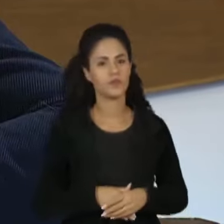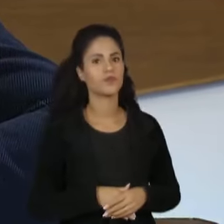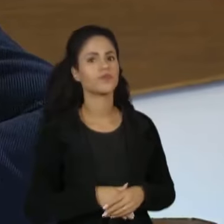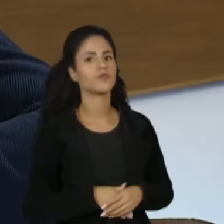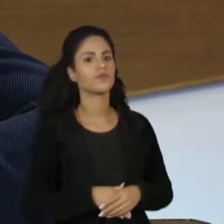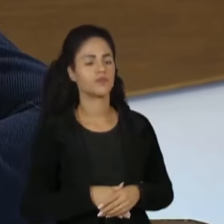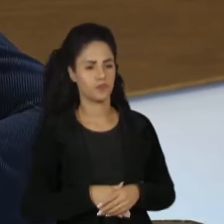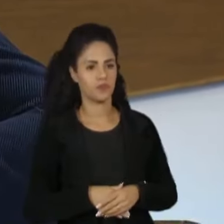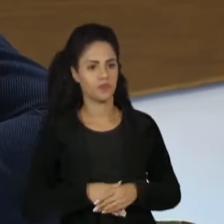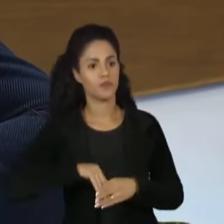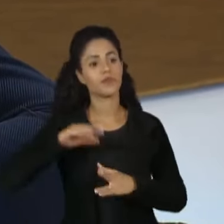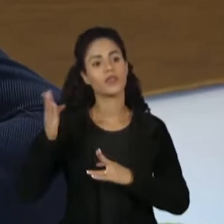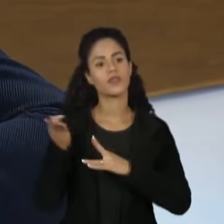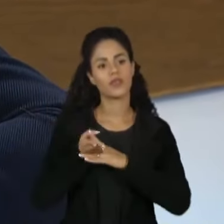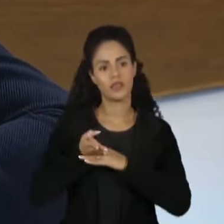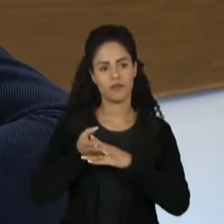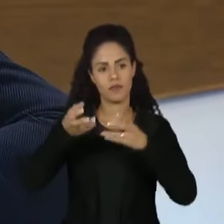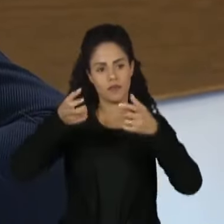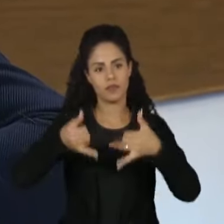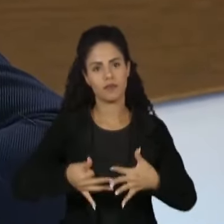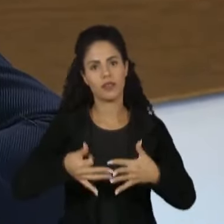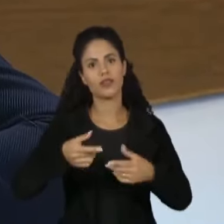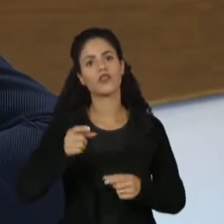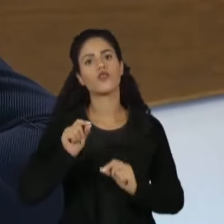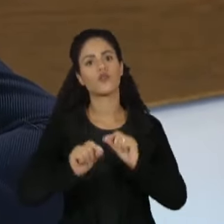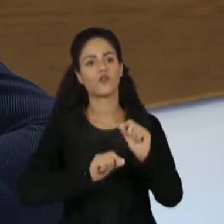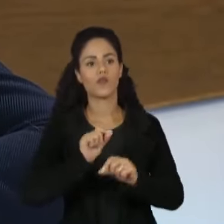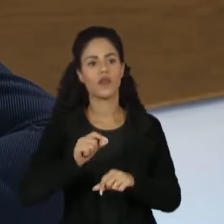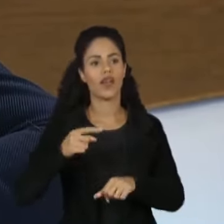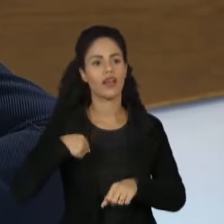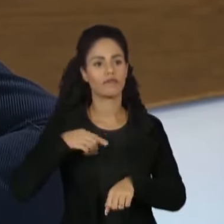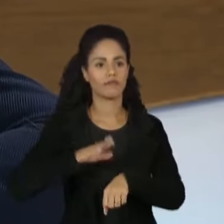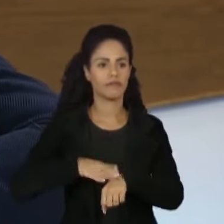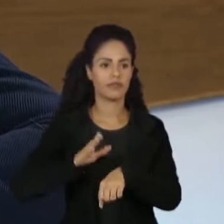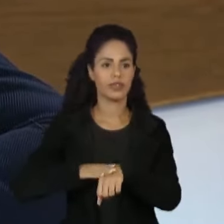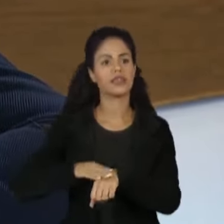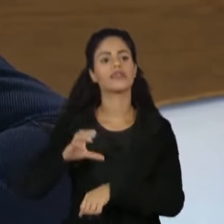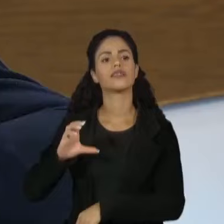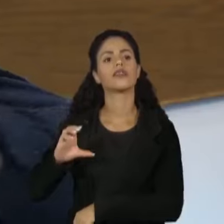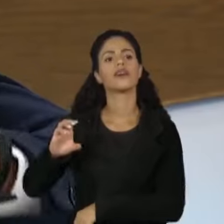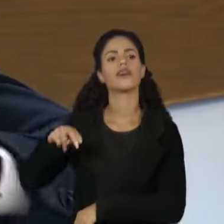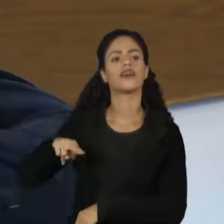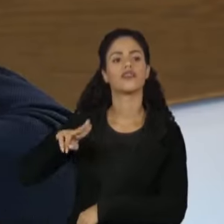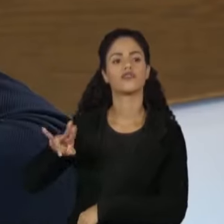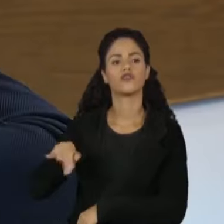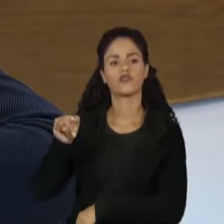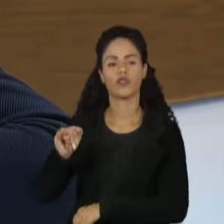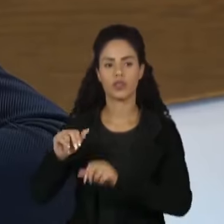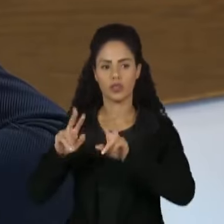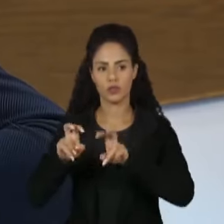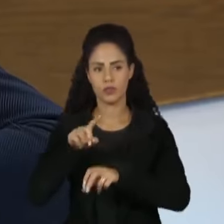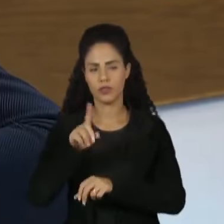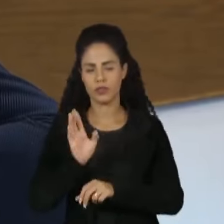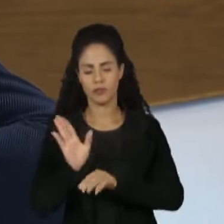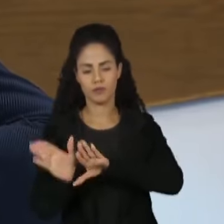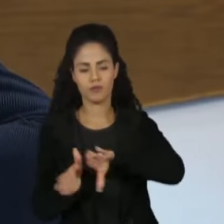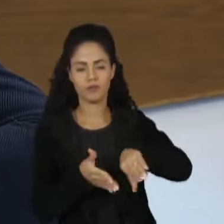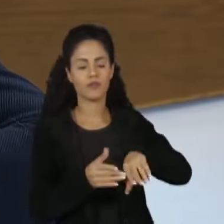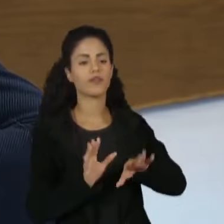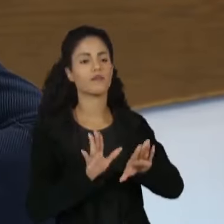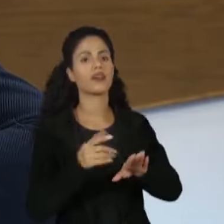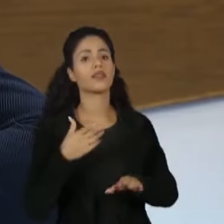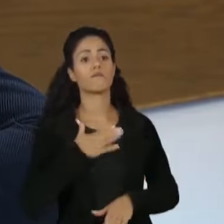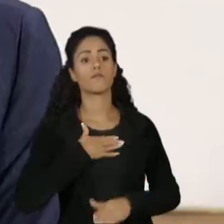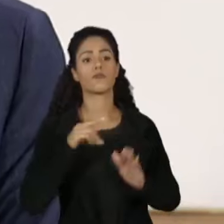Vinícius, o senhor aqui no intervalo, inclusive, estava dizendo, vocês não querem saber o que eu estou fazendo no CNJ? Mas eu não quero perguntar sobre isso, não. Mas porque a